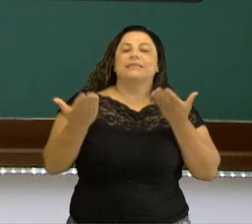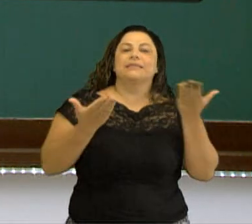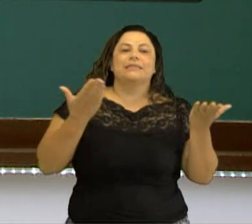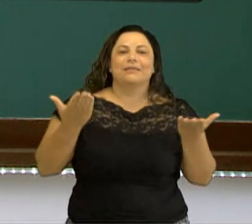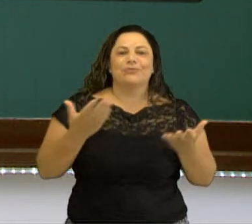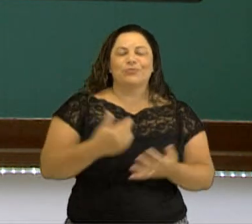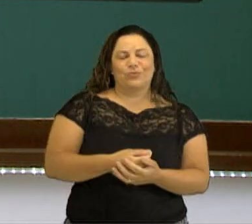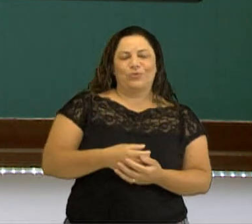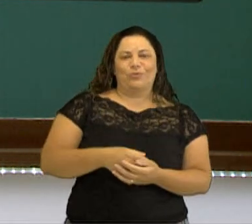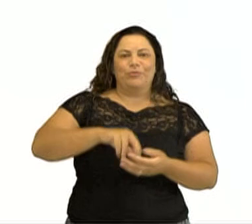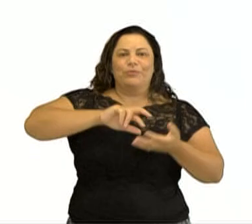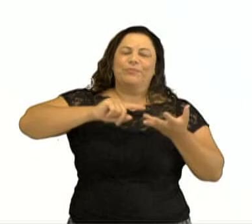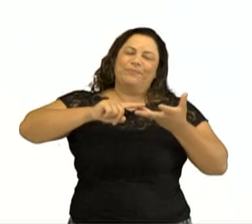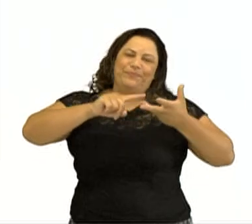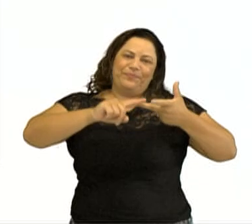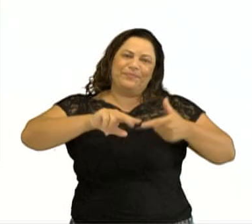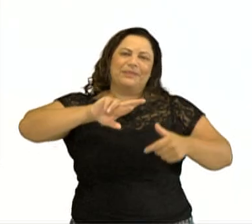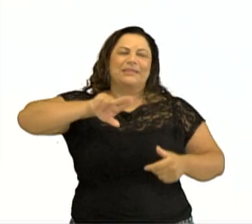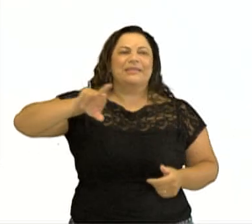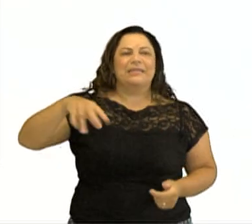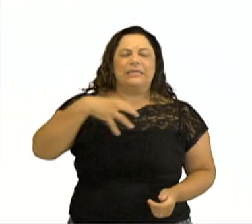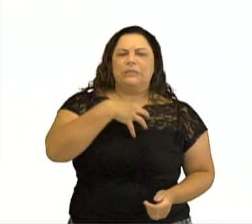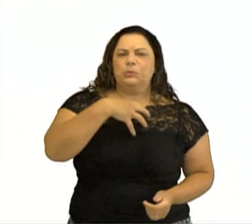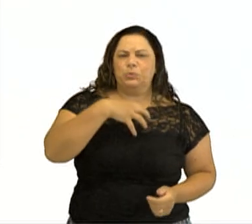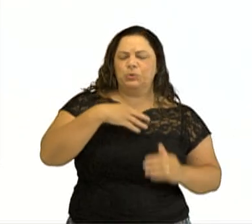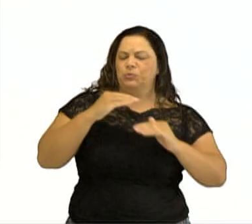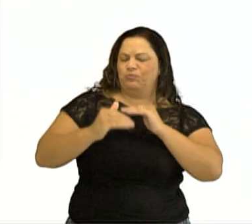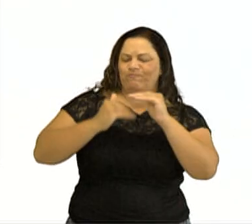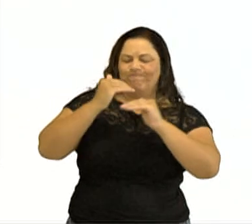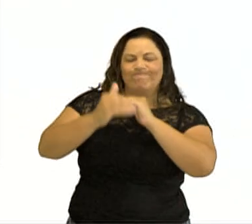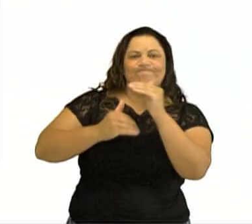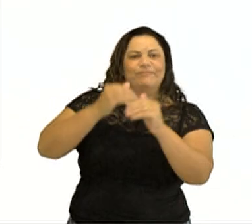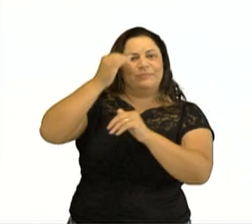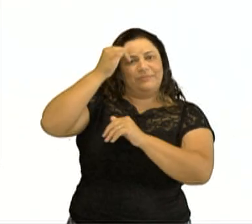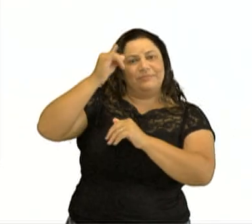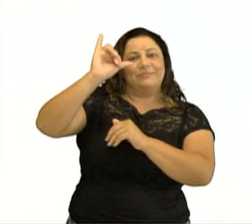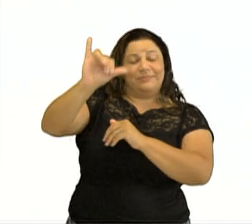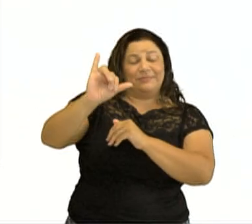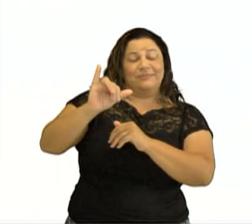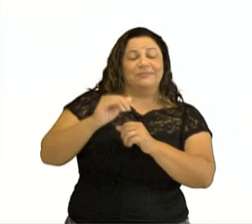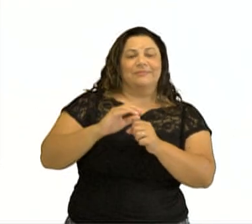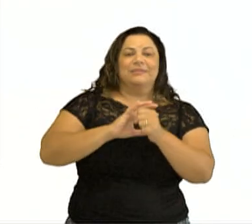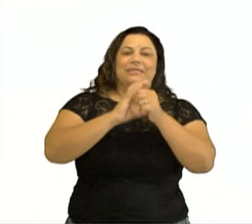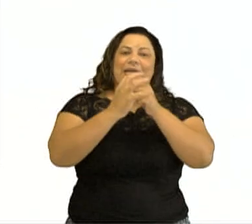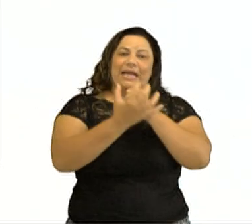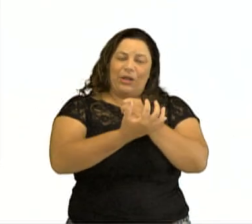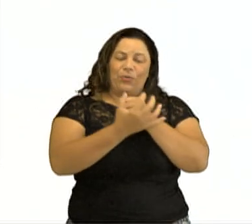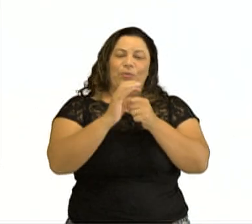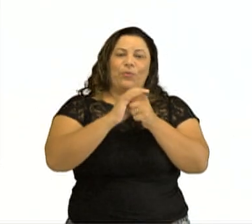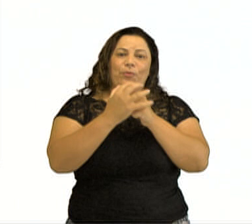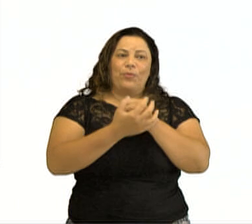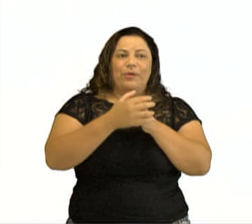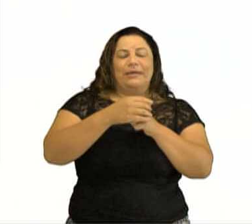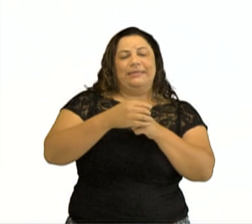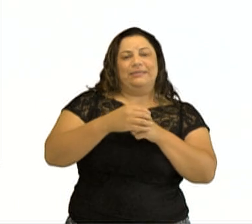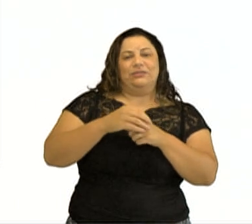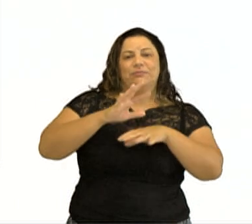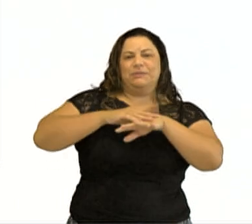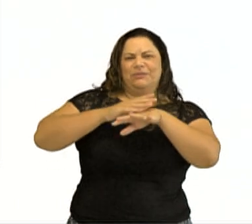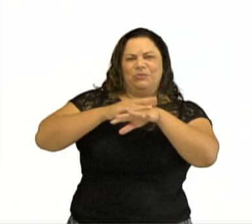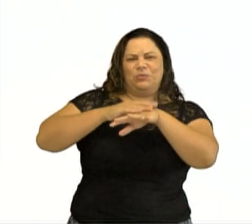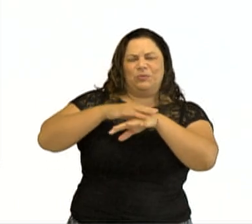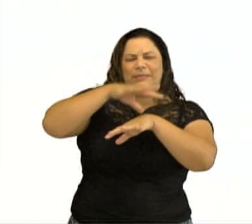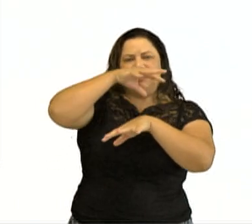várias formas desenvolvidas para prevenir tanto o Covid quanto outras doenças respiratórias e